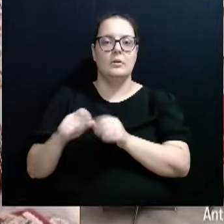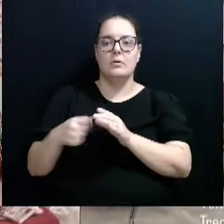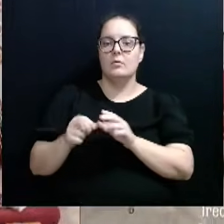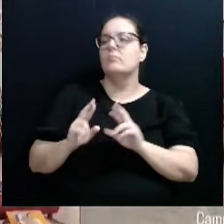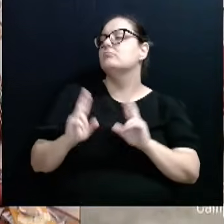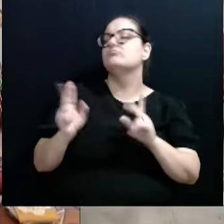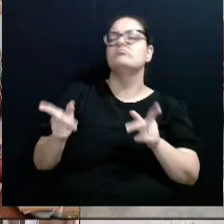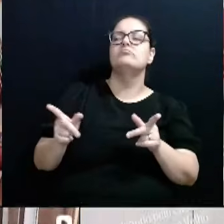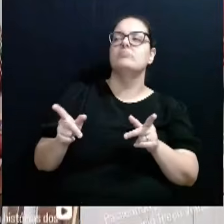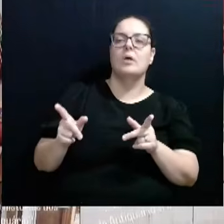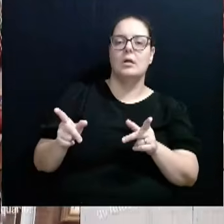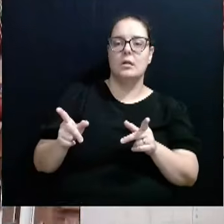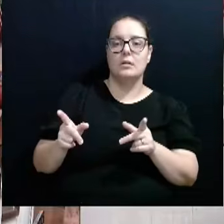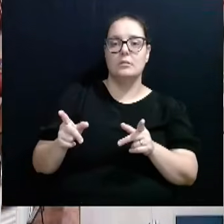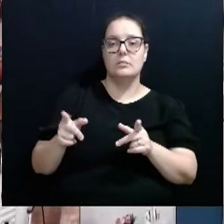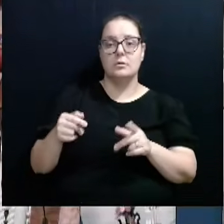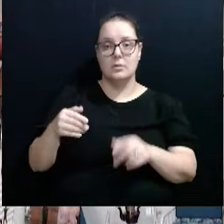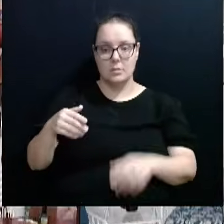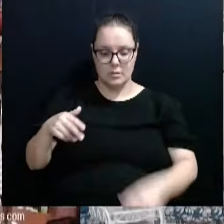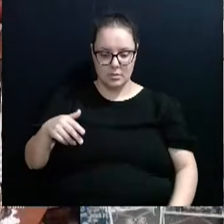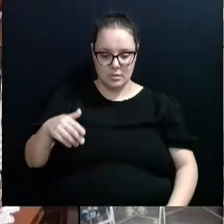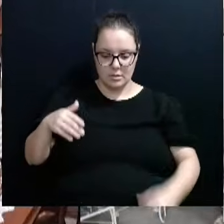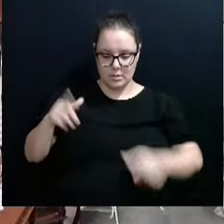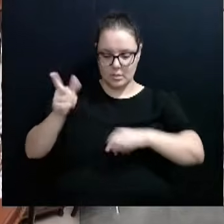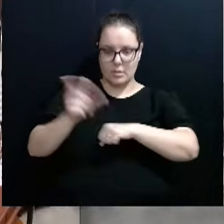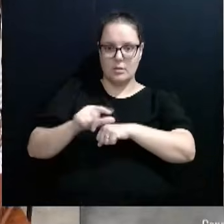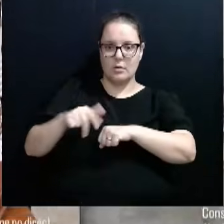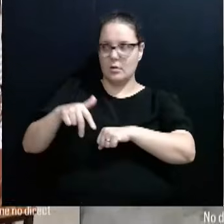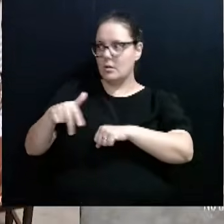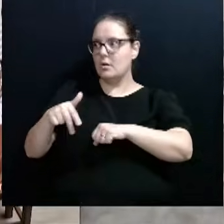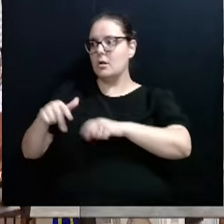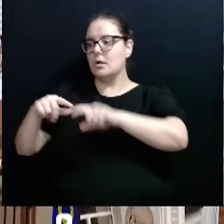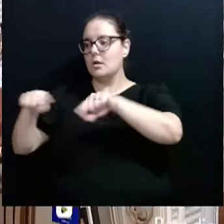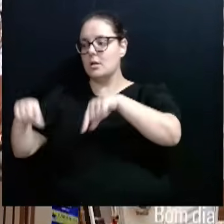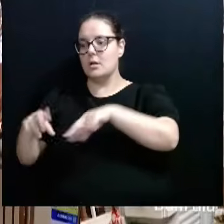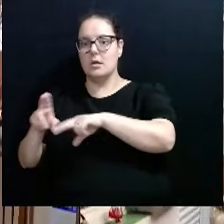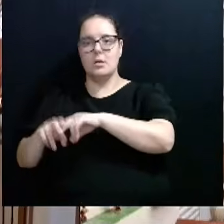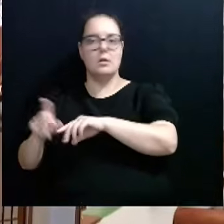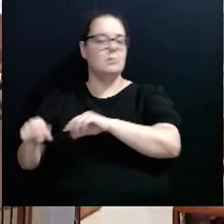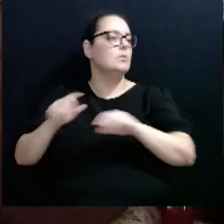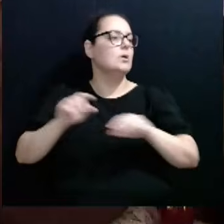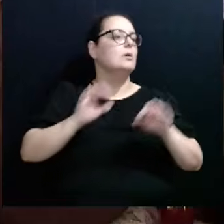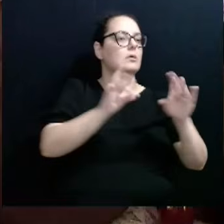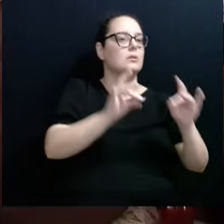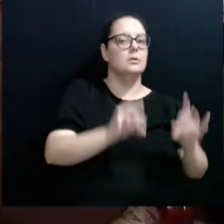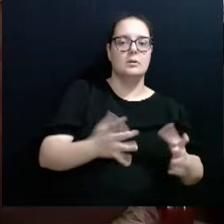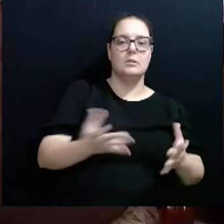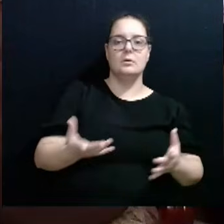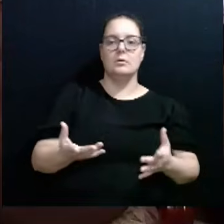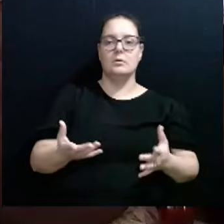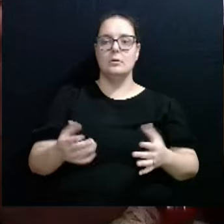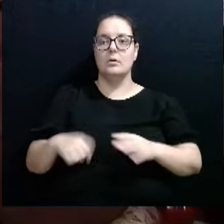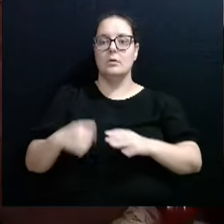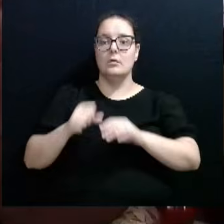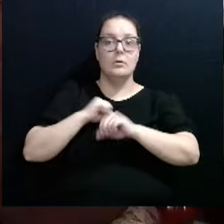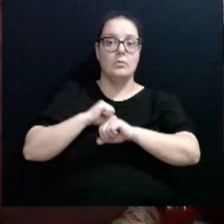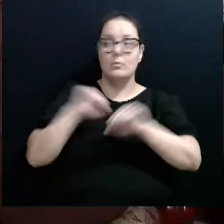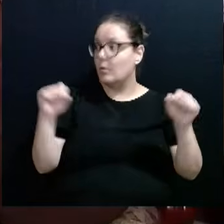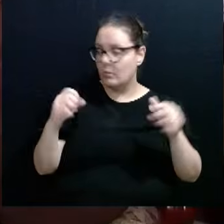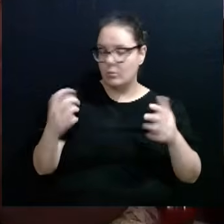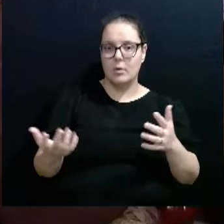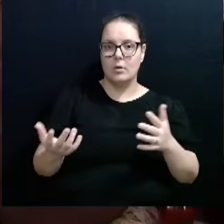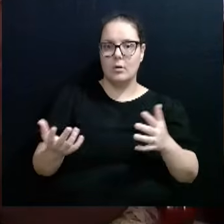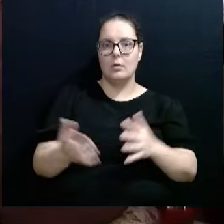E entrei filmando, falando aqui é a nossa sala, aqui isso, aqui, e o vídeo bombou. Aí